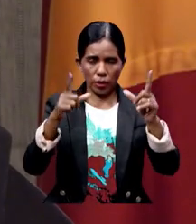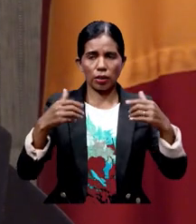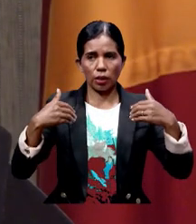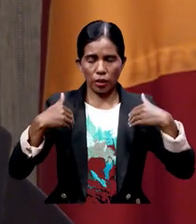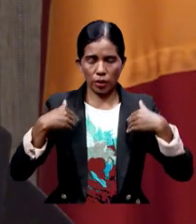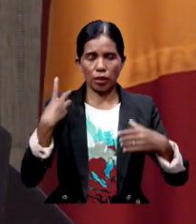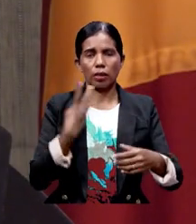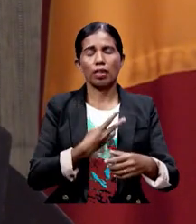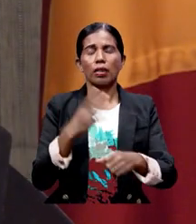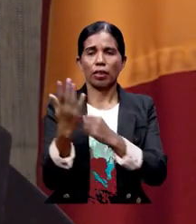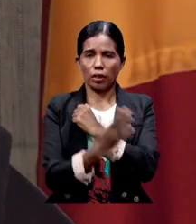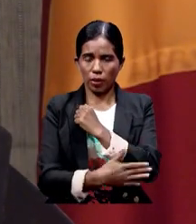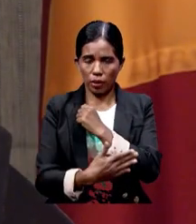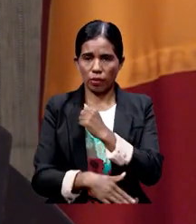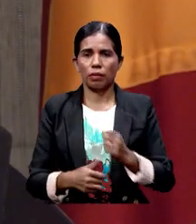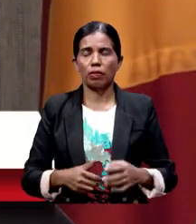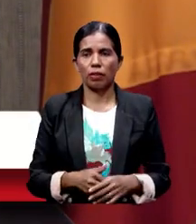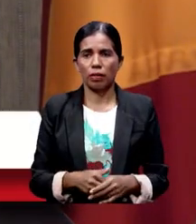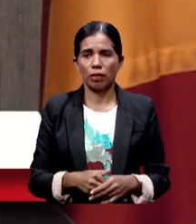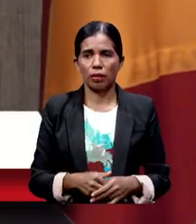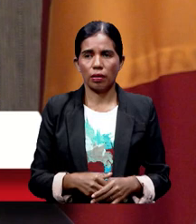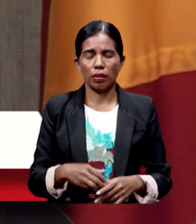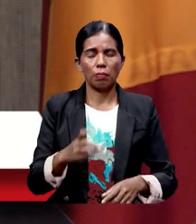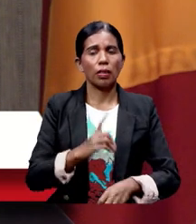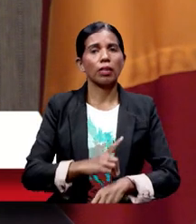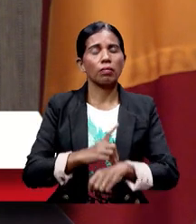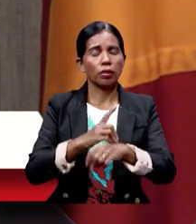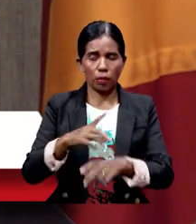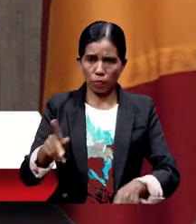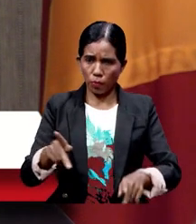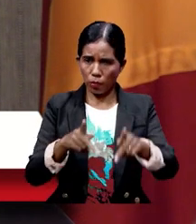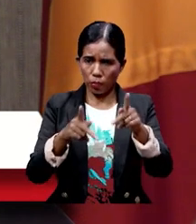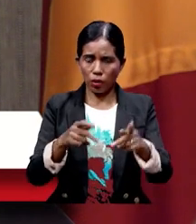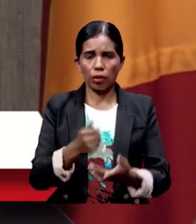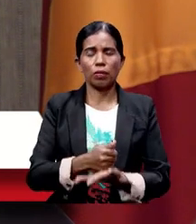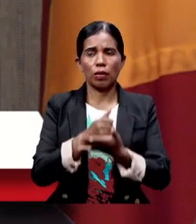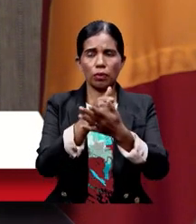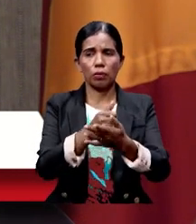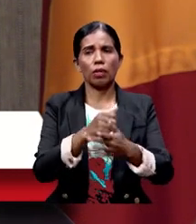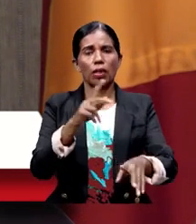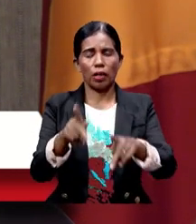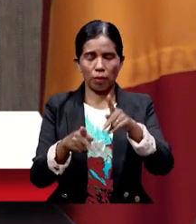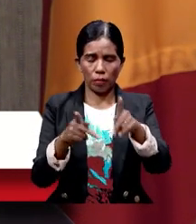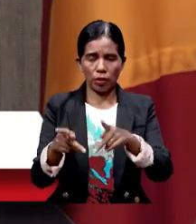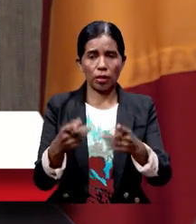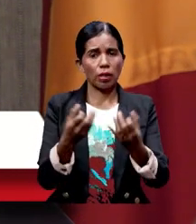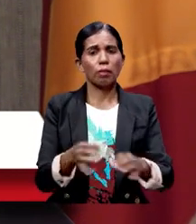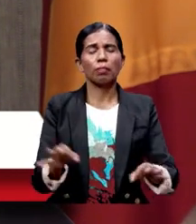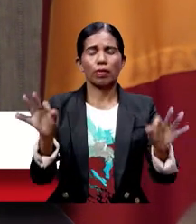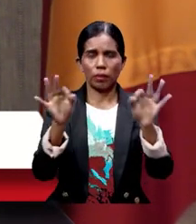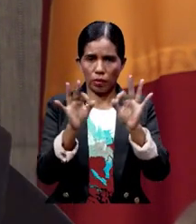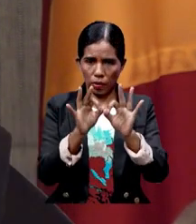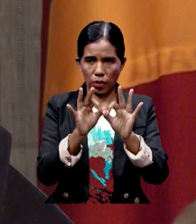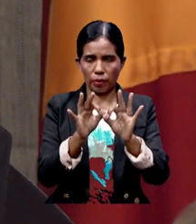nosso país, a Defensoria Pública ocupa uma posição muito mais importante